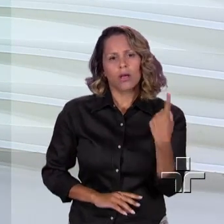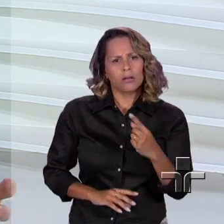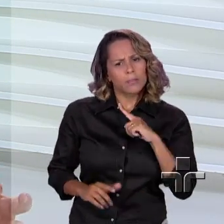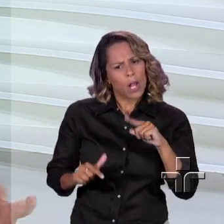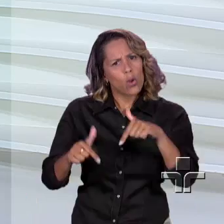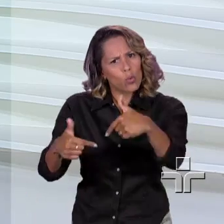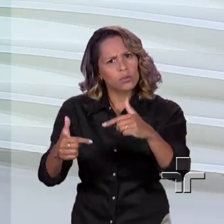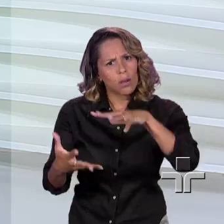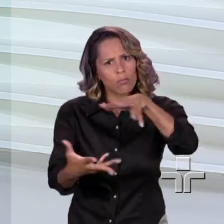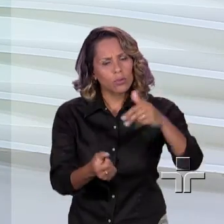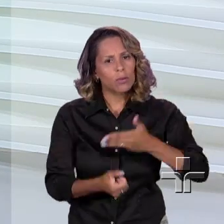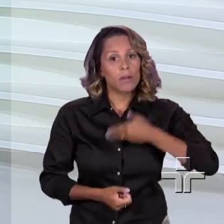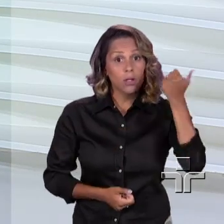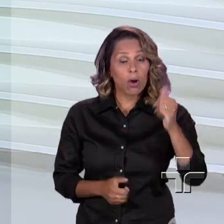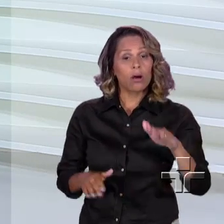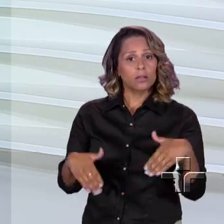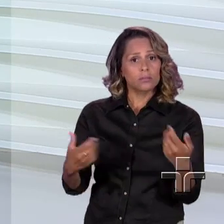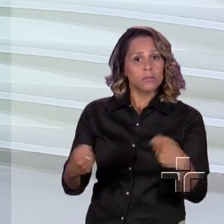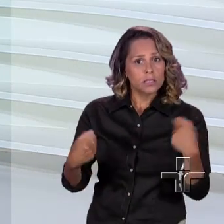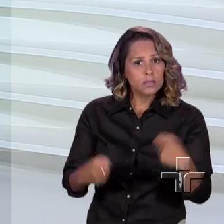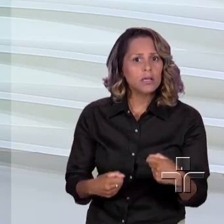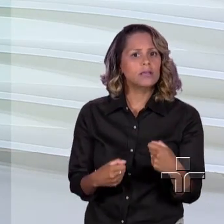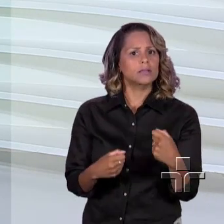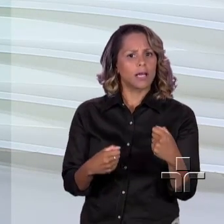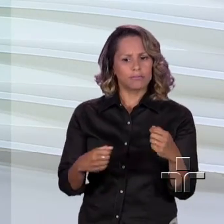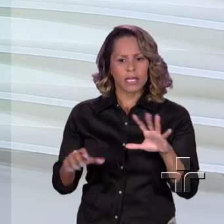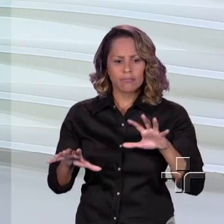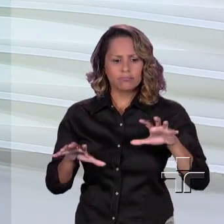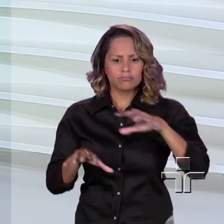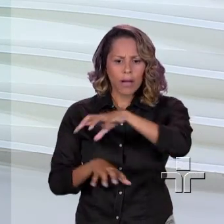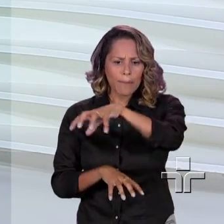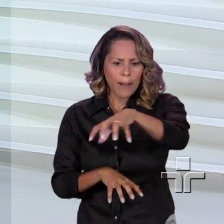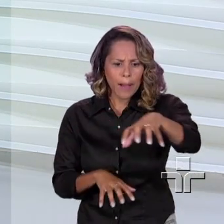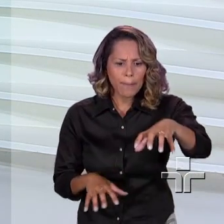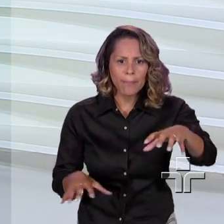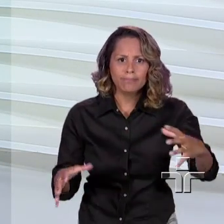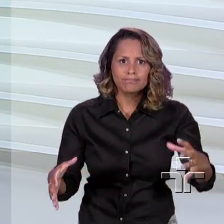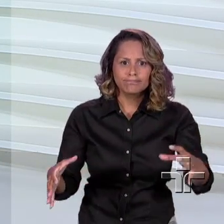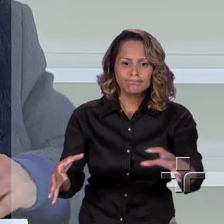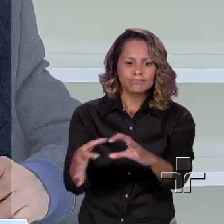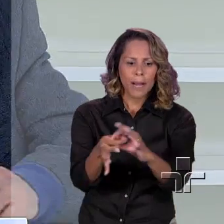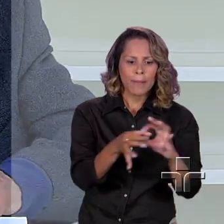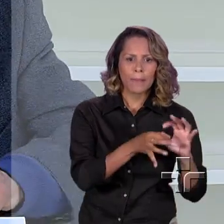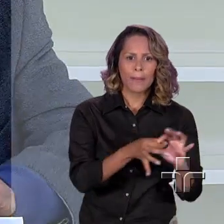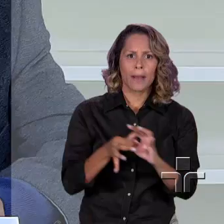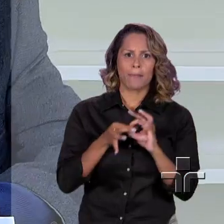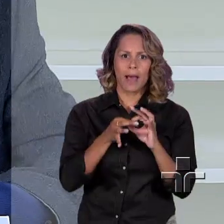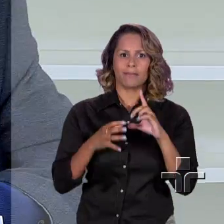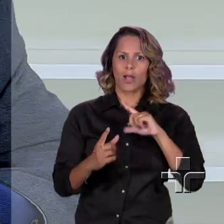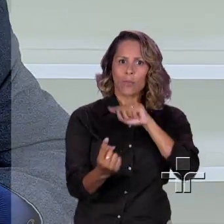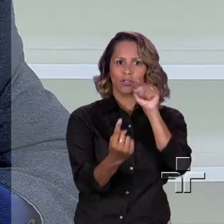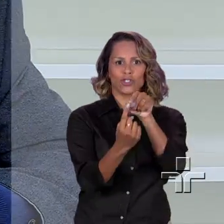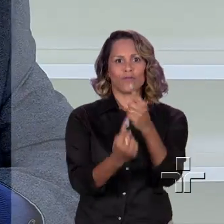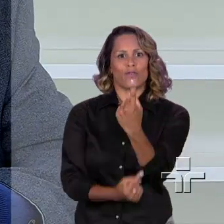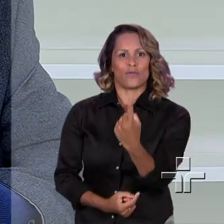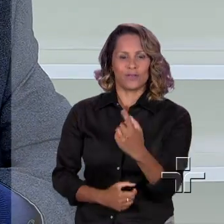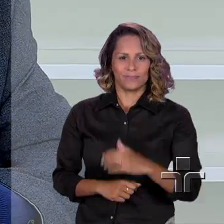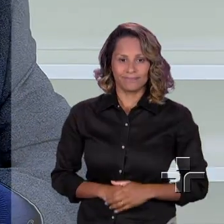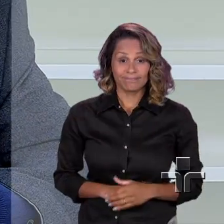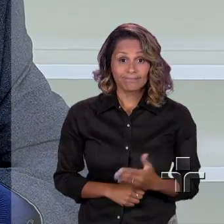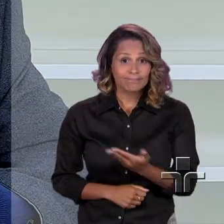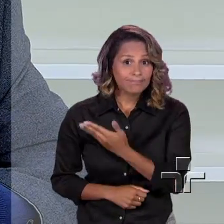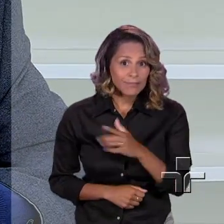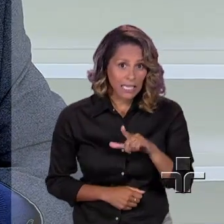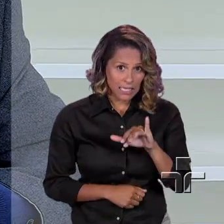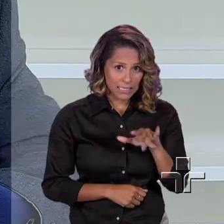tem que unir todas essas lutas para esse objetivo nosso. Liz. O subtítulo do seu livro é